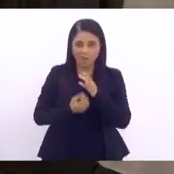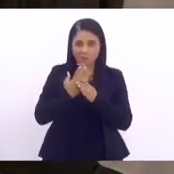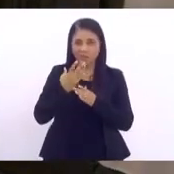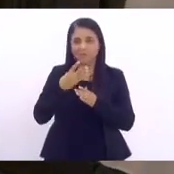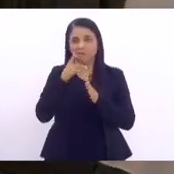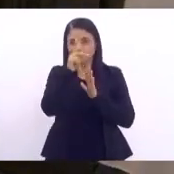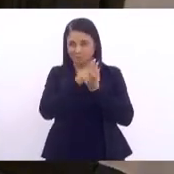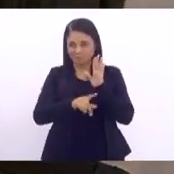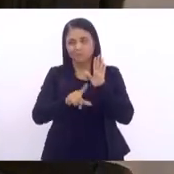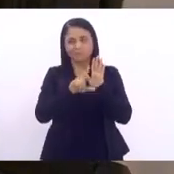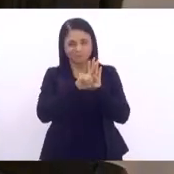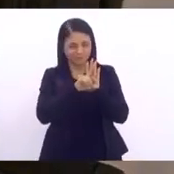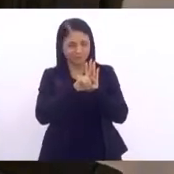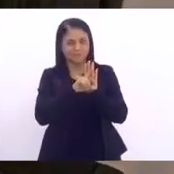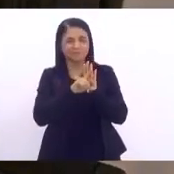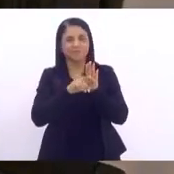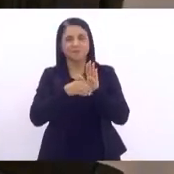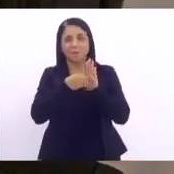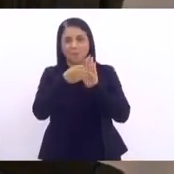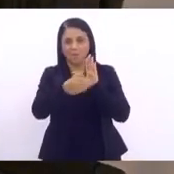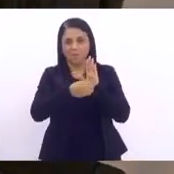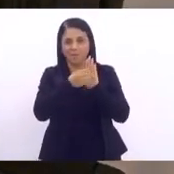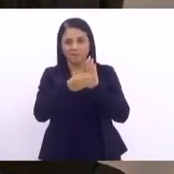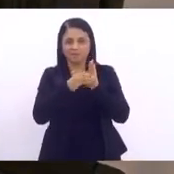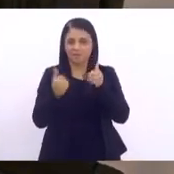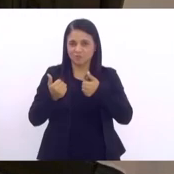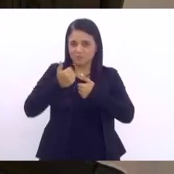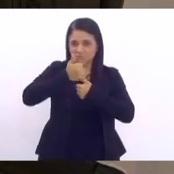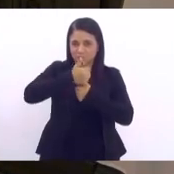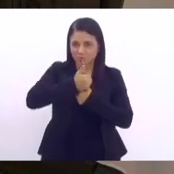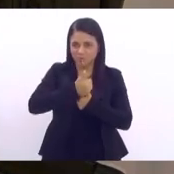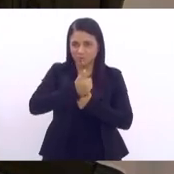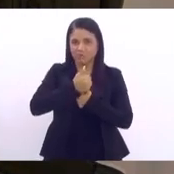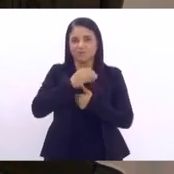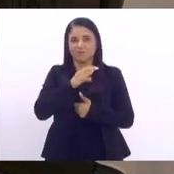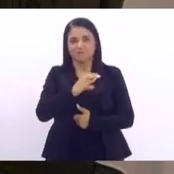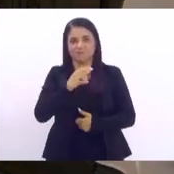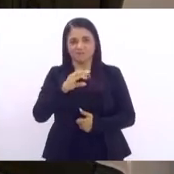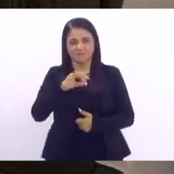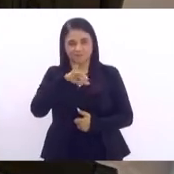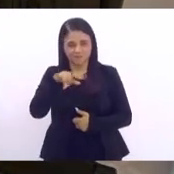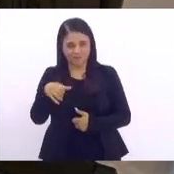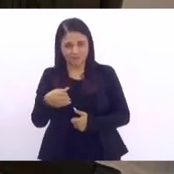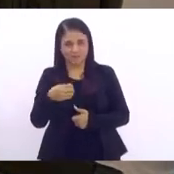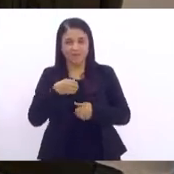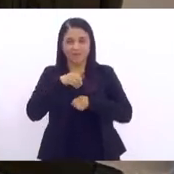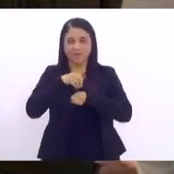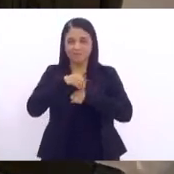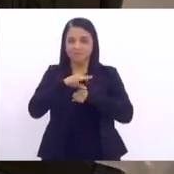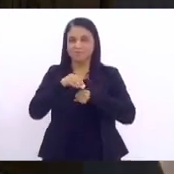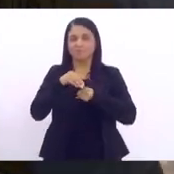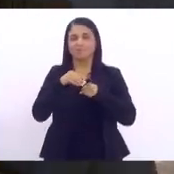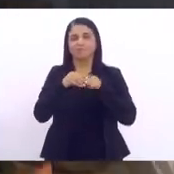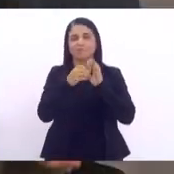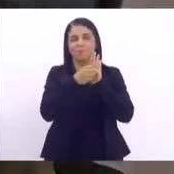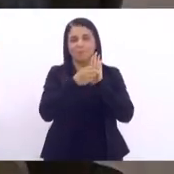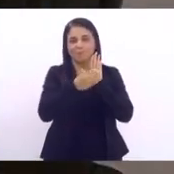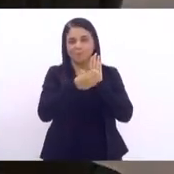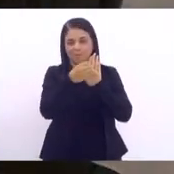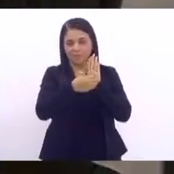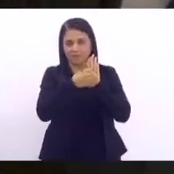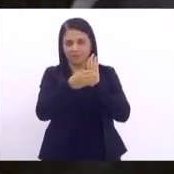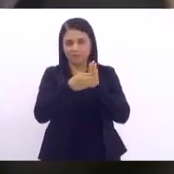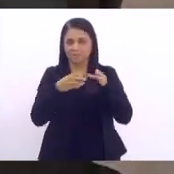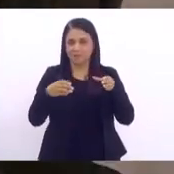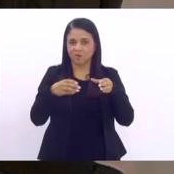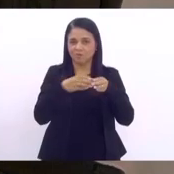relação ao substitutivo da CCJ e emitindo parecer pela Comissão de Economia, Indústria e Comércio,